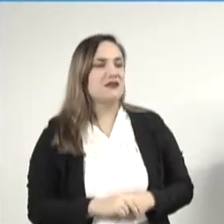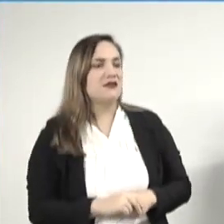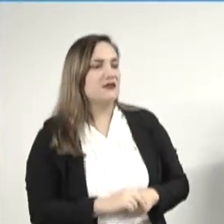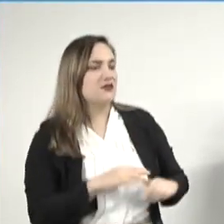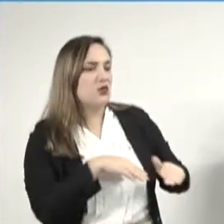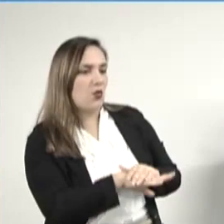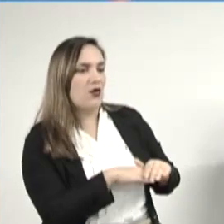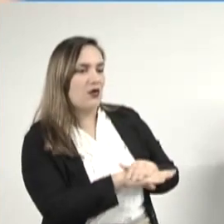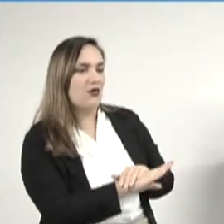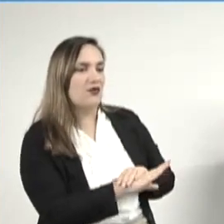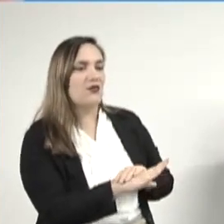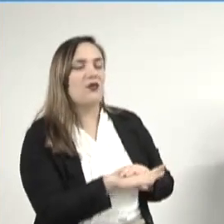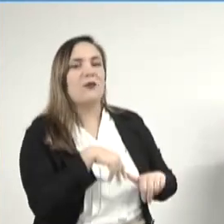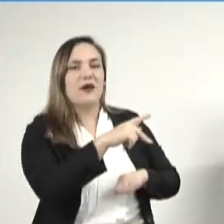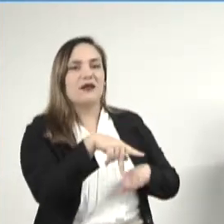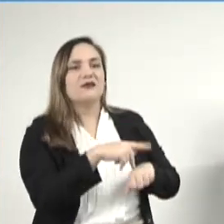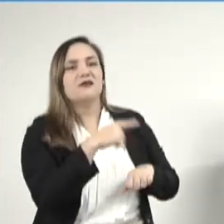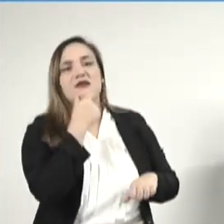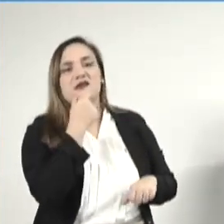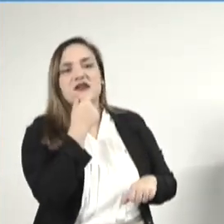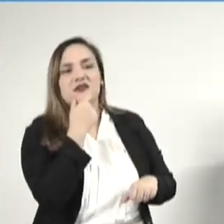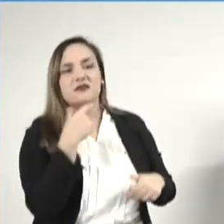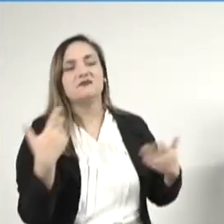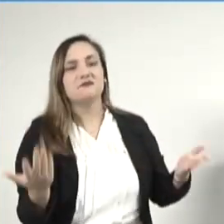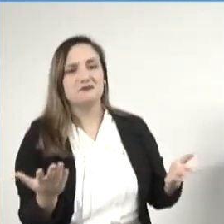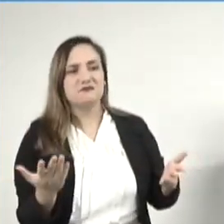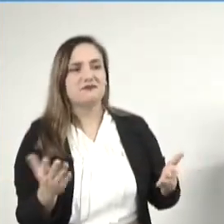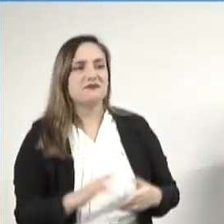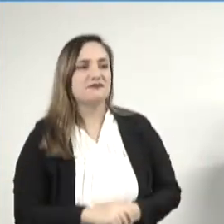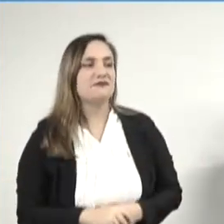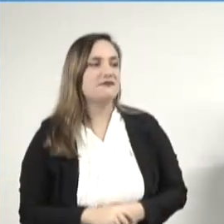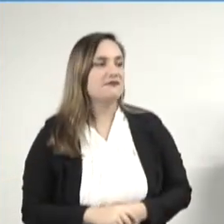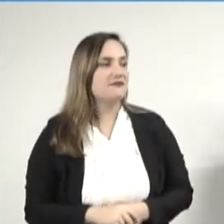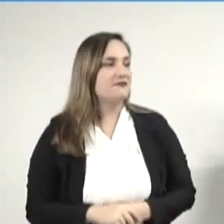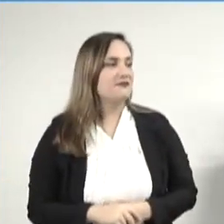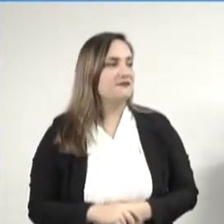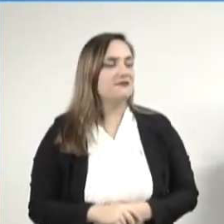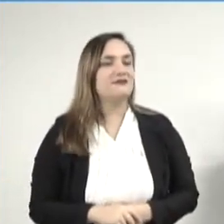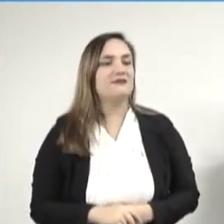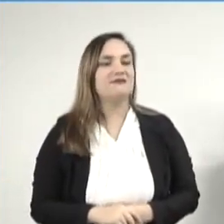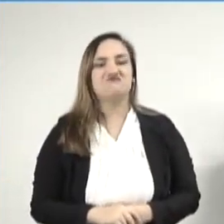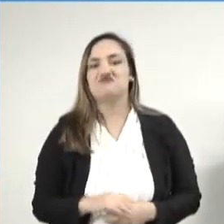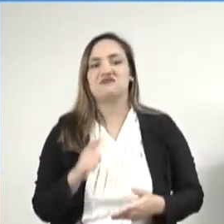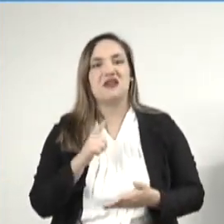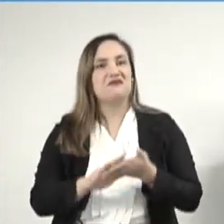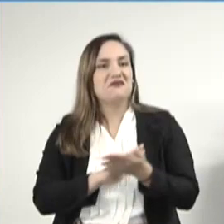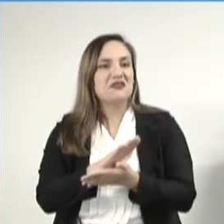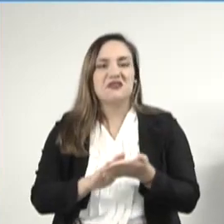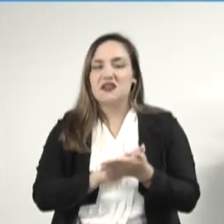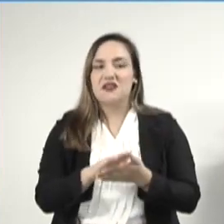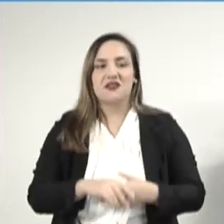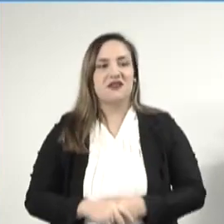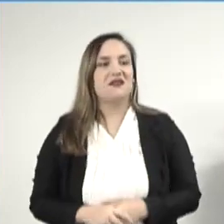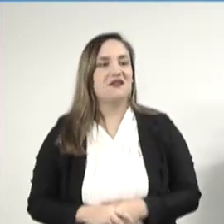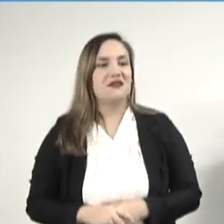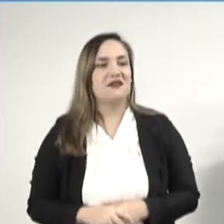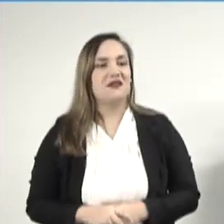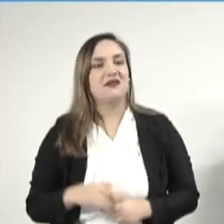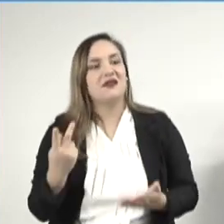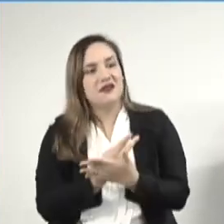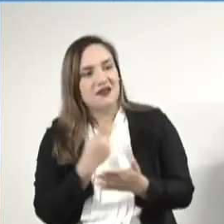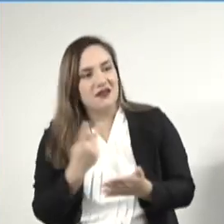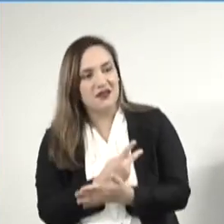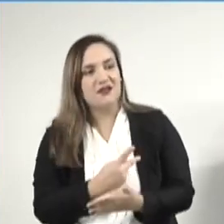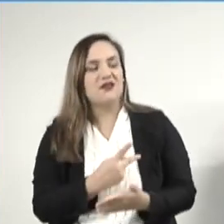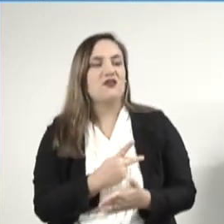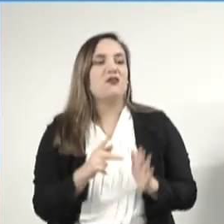na Inglaterra, em algum lugar, né? Ninguém achou, ninguém comprovou nenhuma